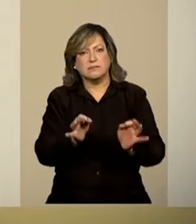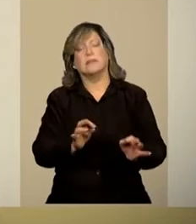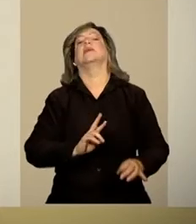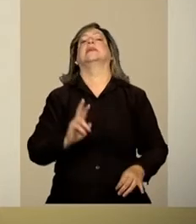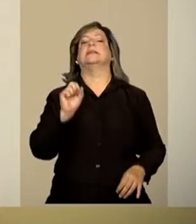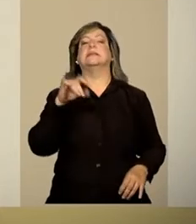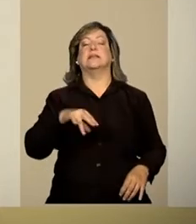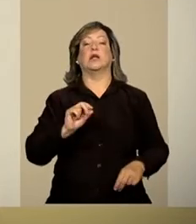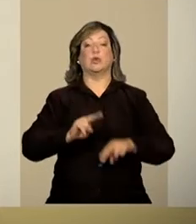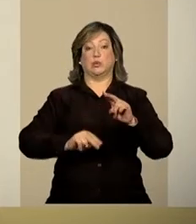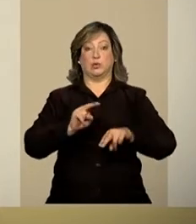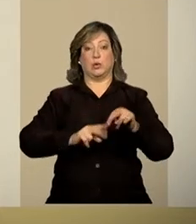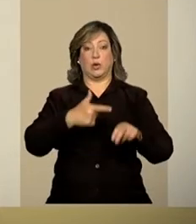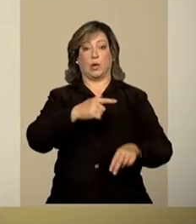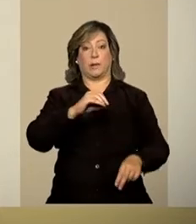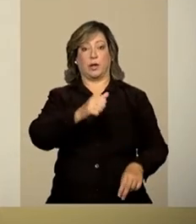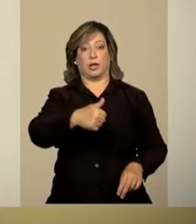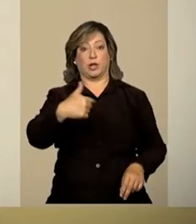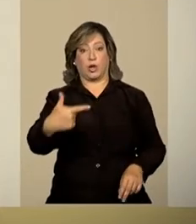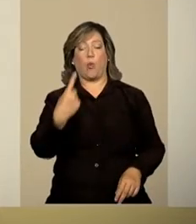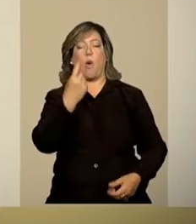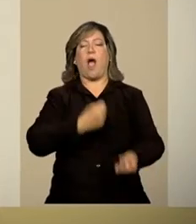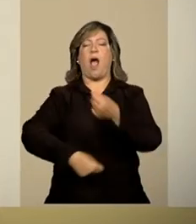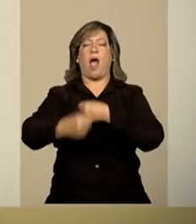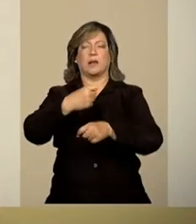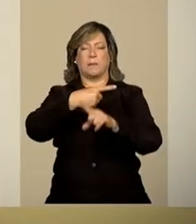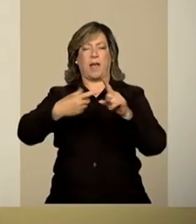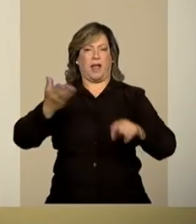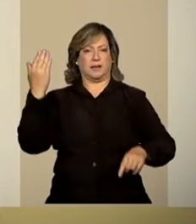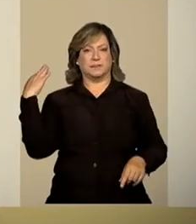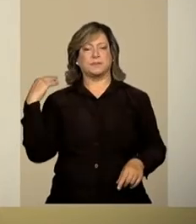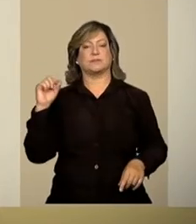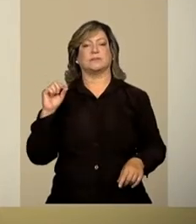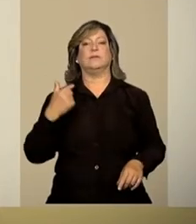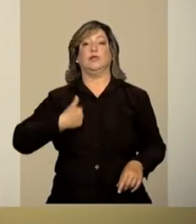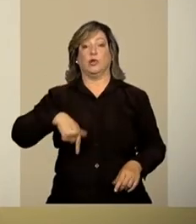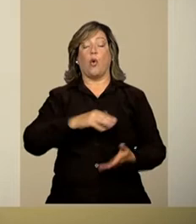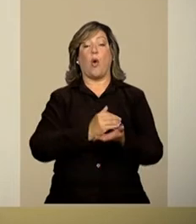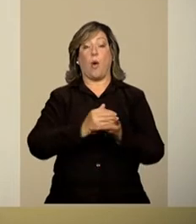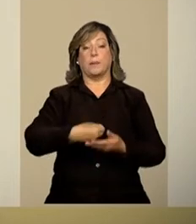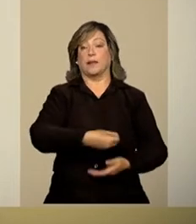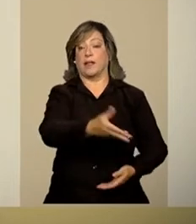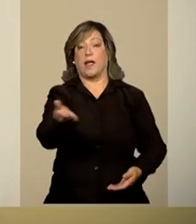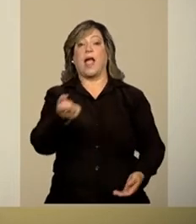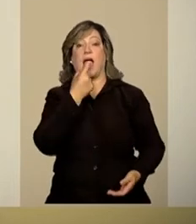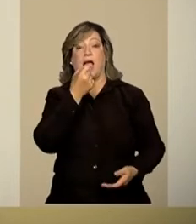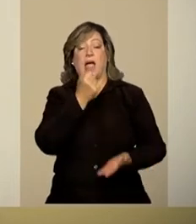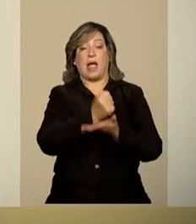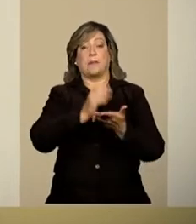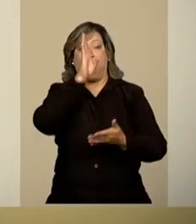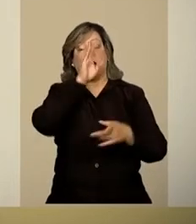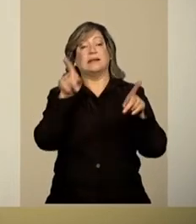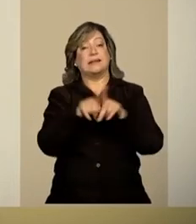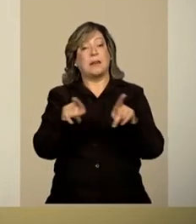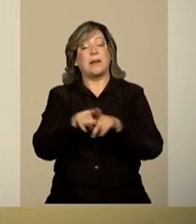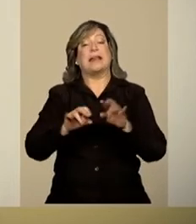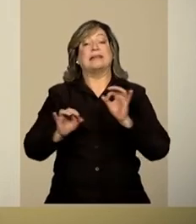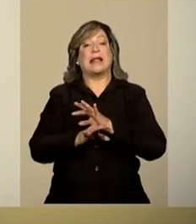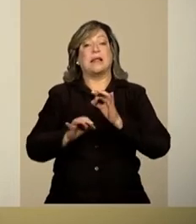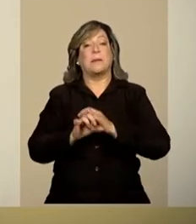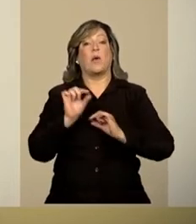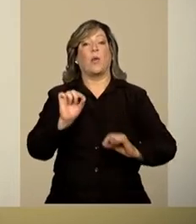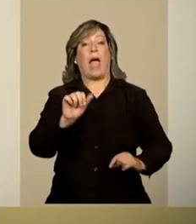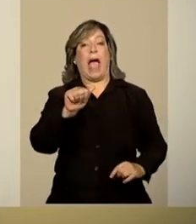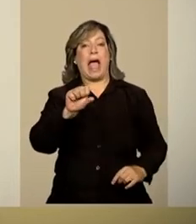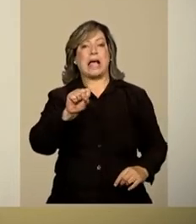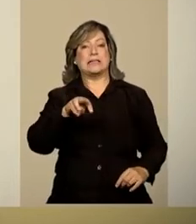Junho de 2012 ou seja um ano e meio atrás nós começamos a distribuir remédio de graça também para o tratamento da